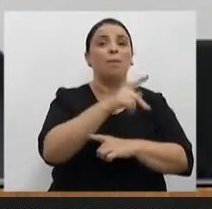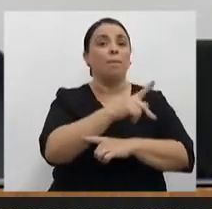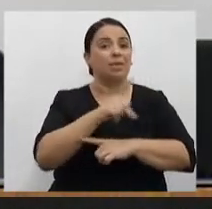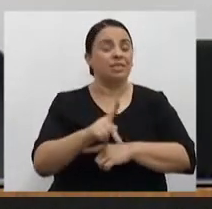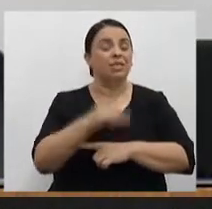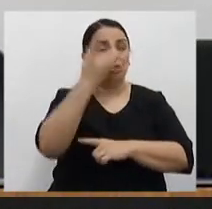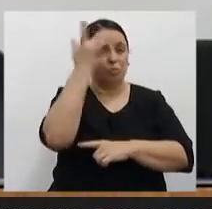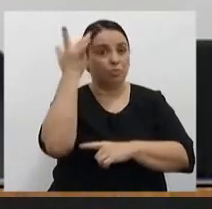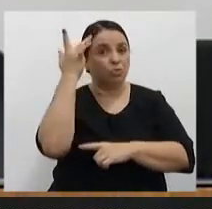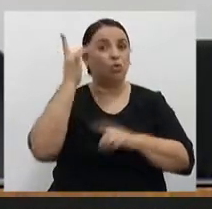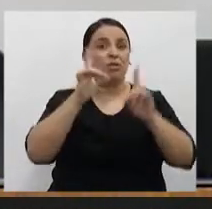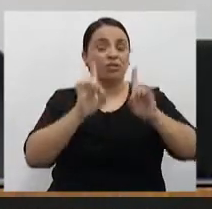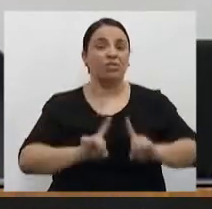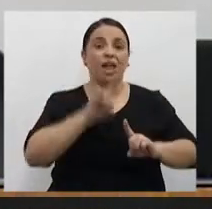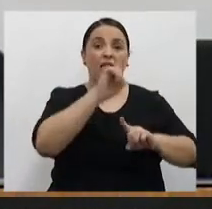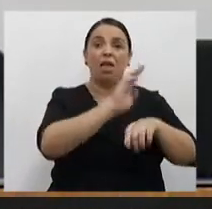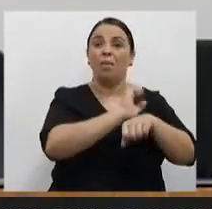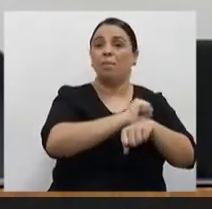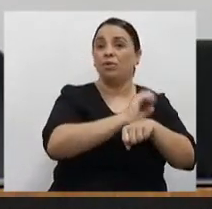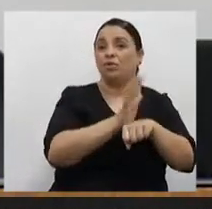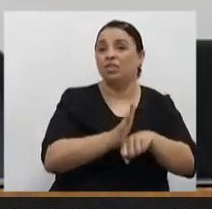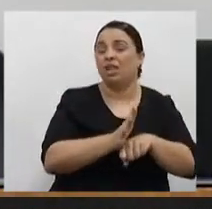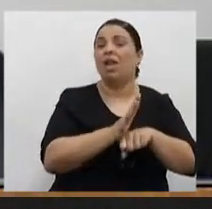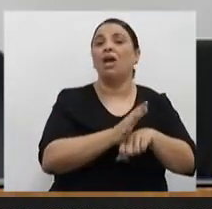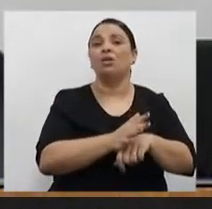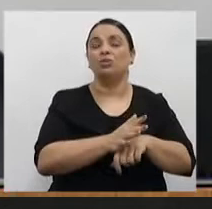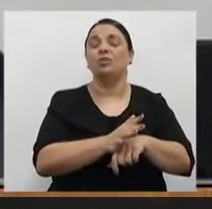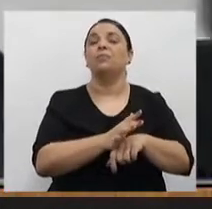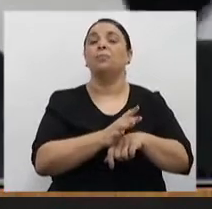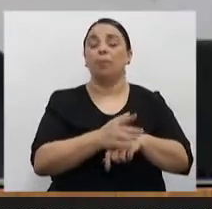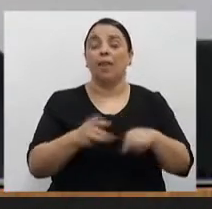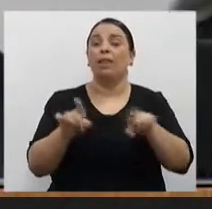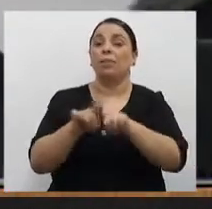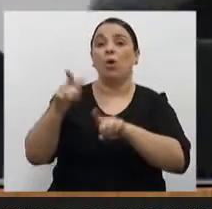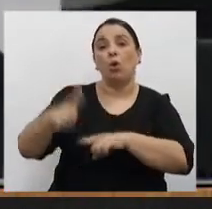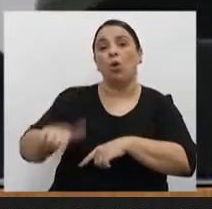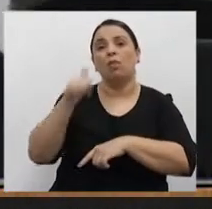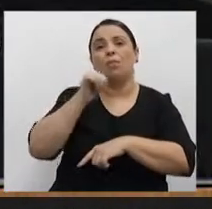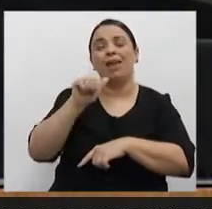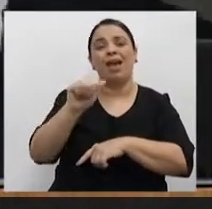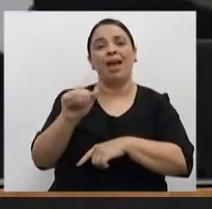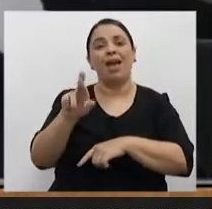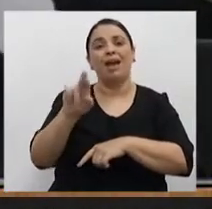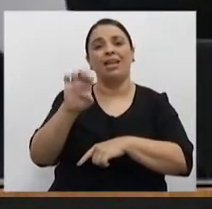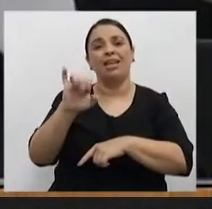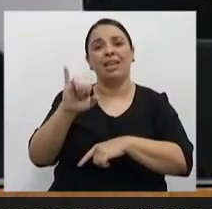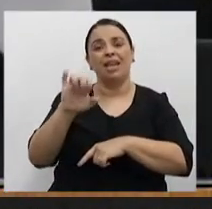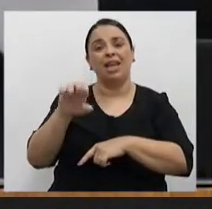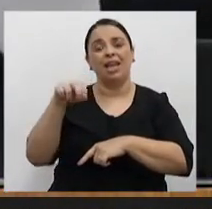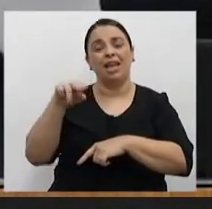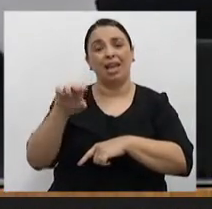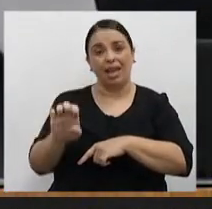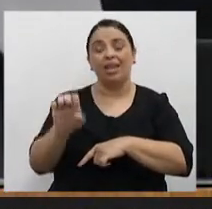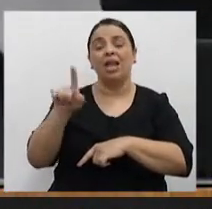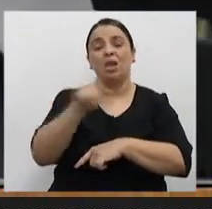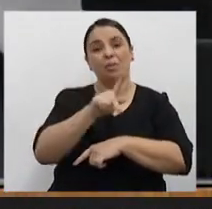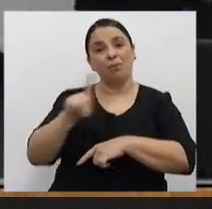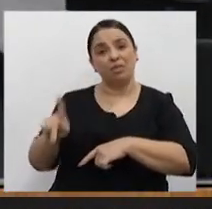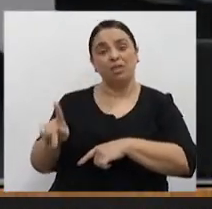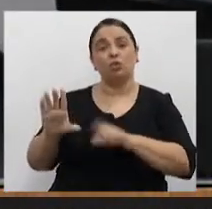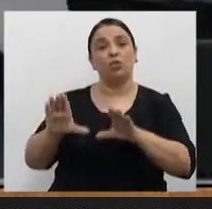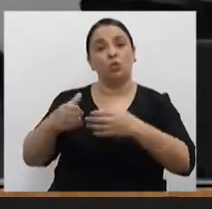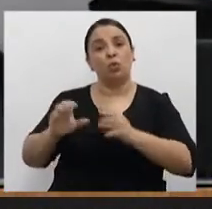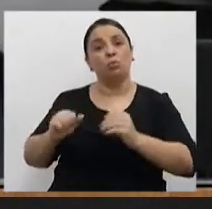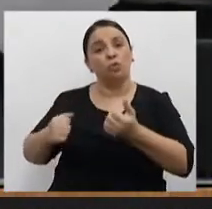Montes Claros, ex-vereador Valci, a DEMOC. Está aqui a Ariene Pereira Menezes, presidente do Grupo de Apoio